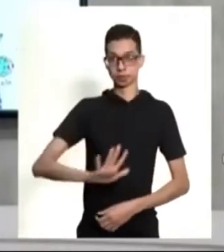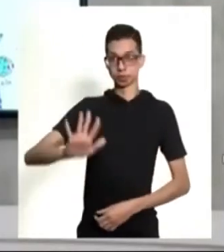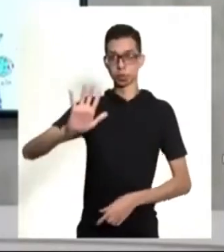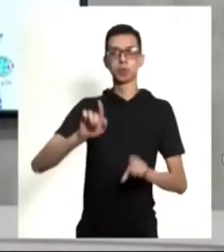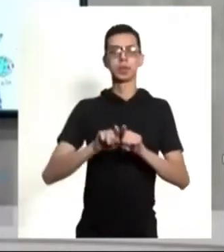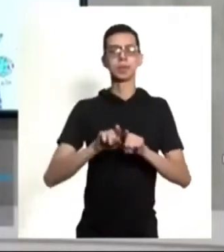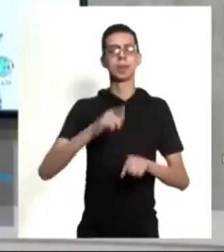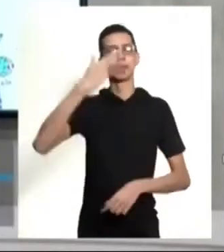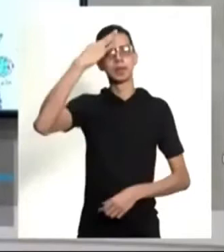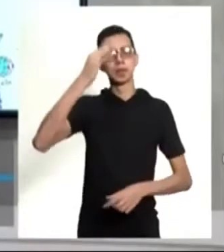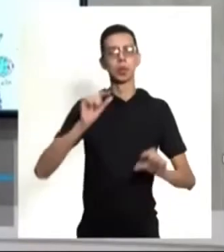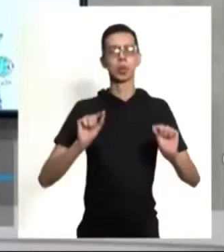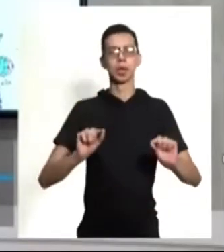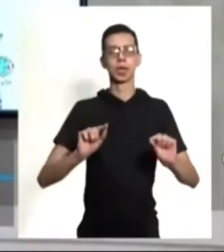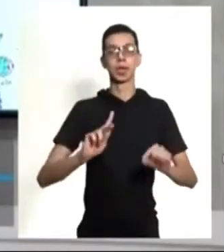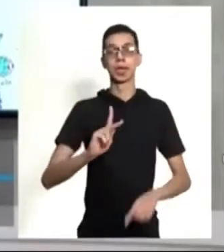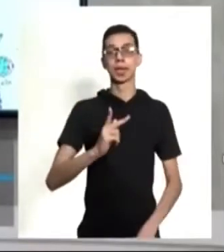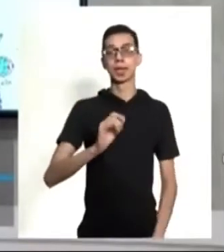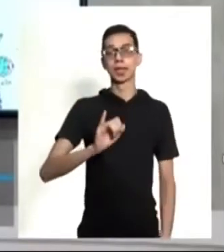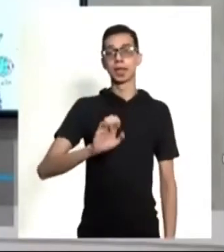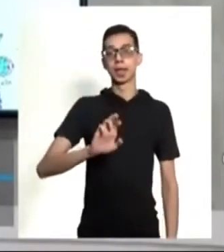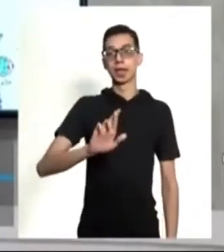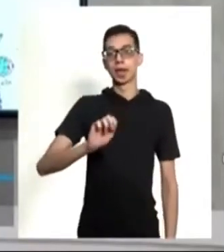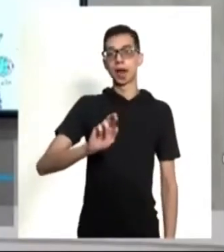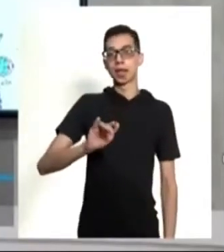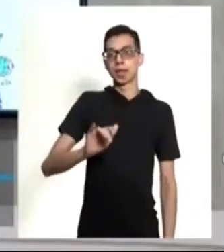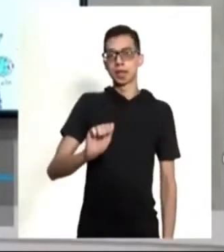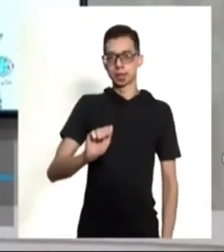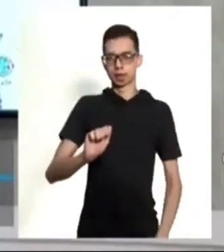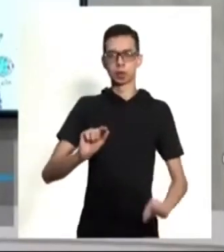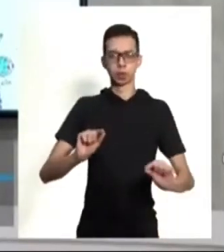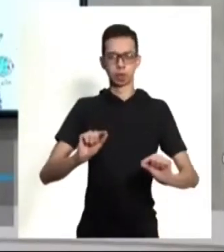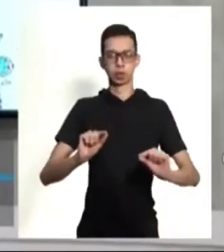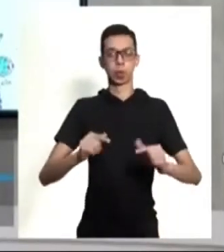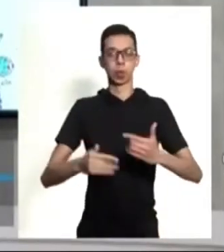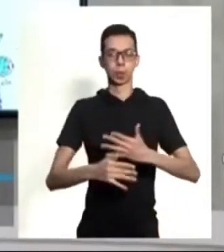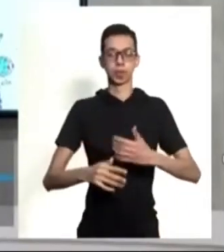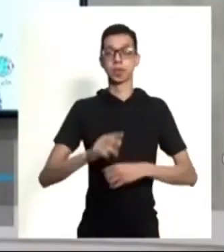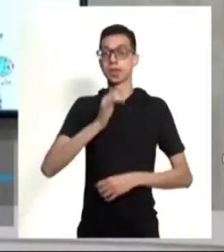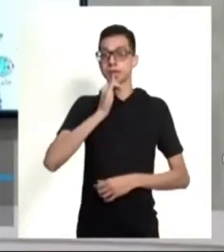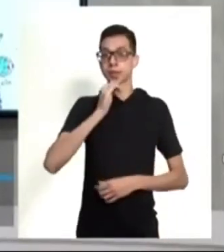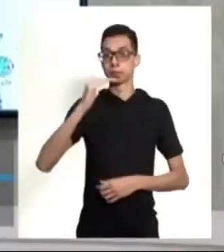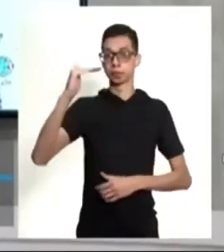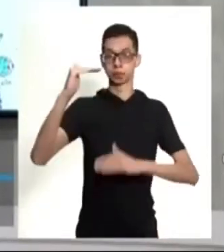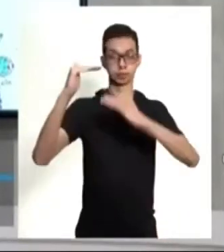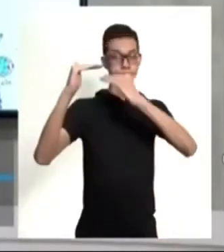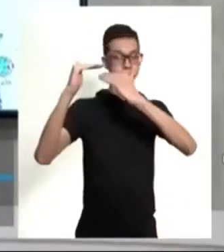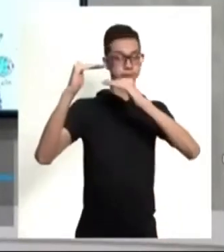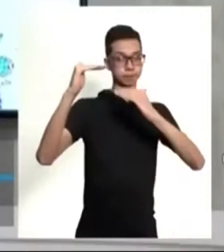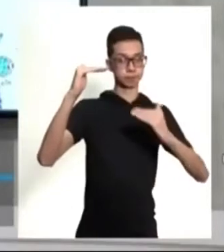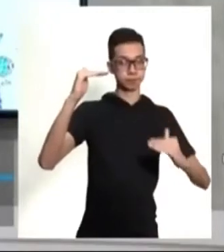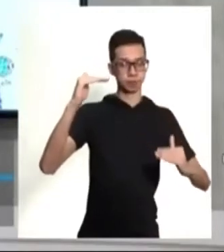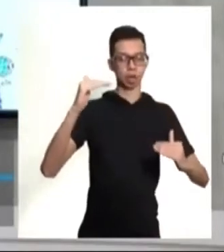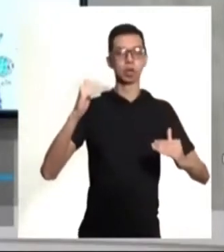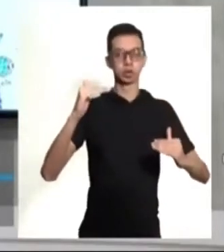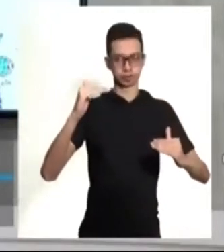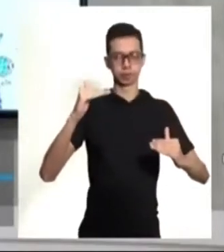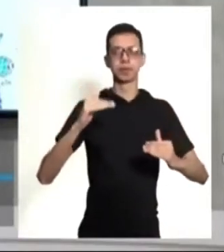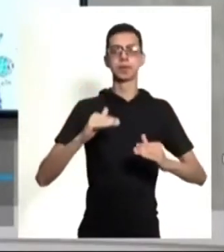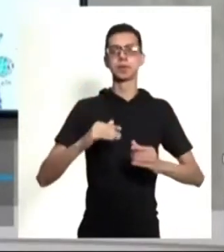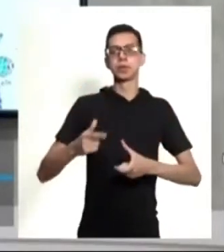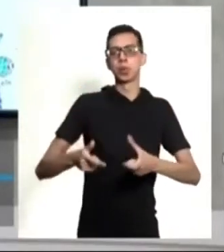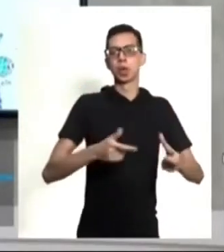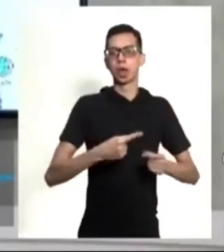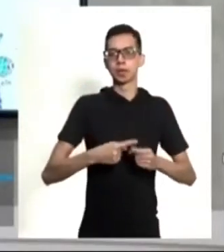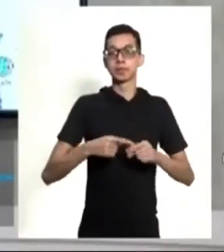entender hierarquia urbana. O que seria a hierarquia urbana? Seria o grau de relevância, o grau de influência das cidades. E por último, nós